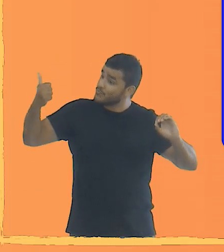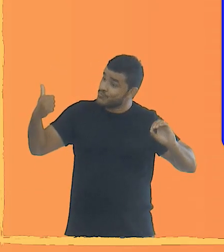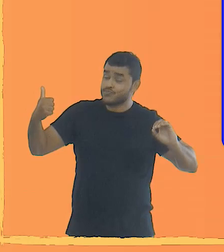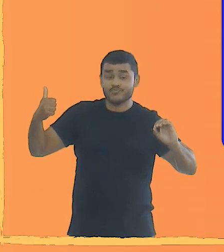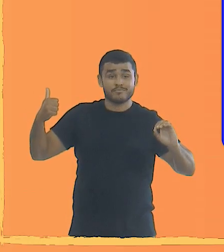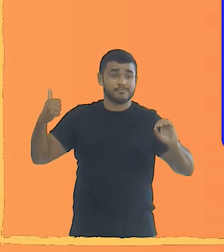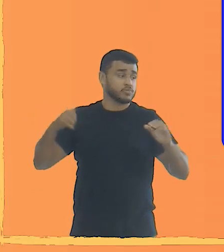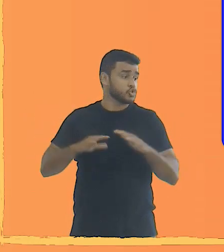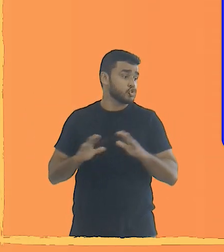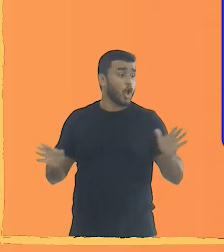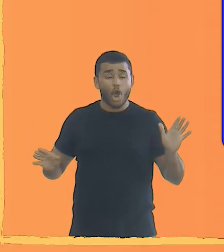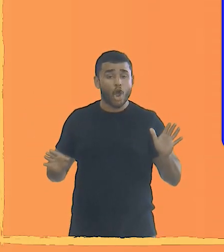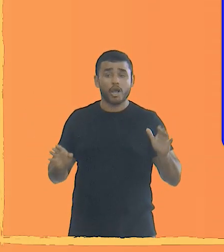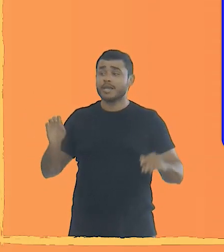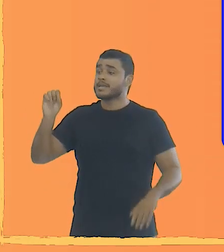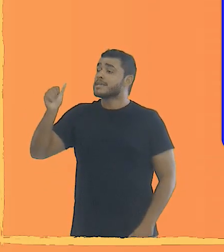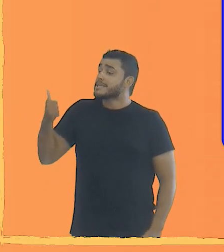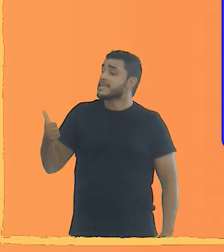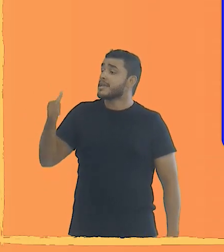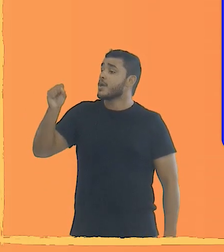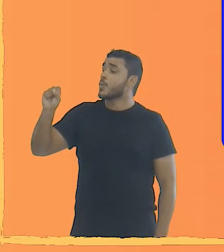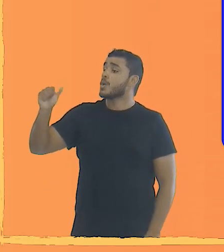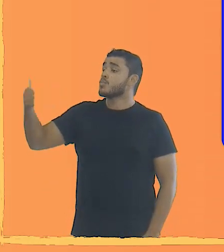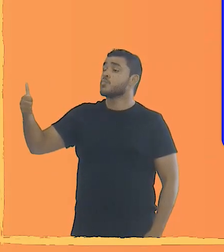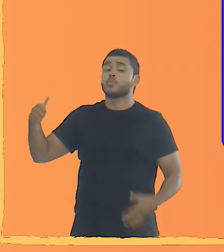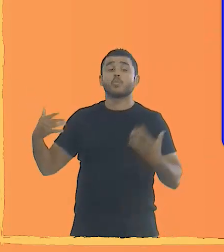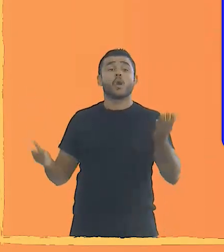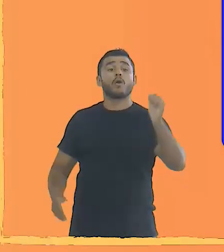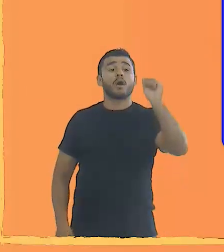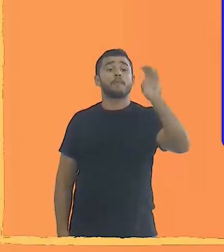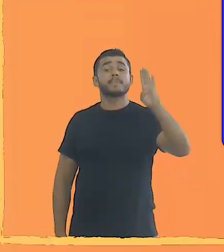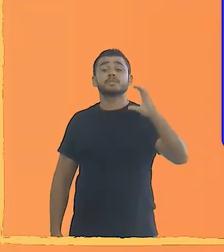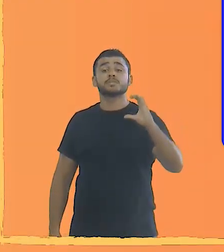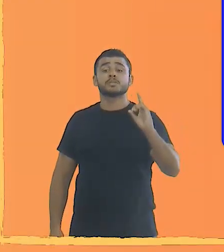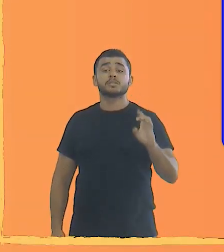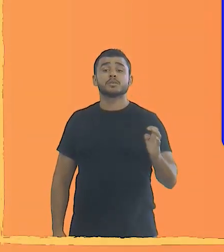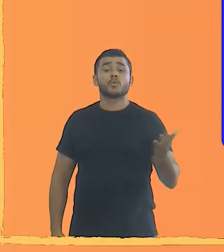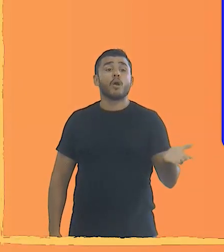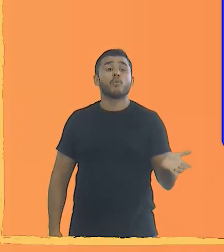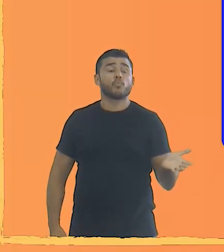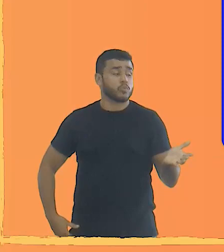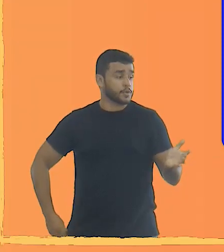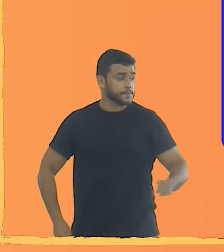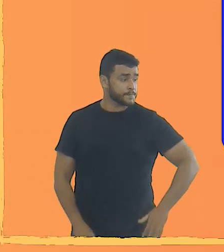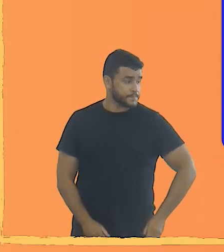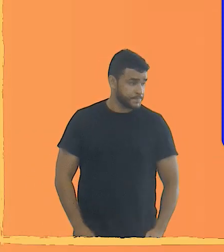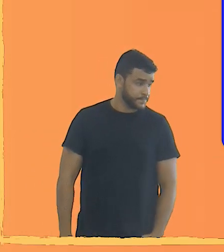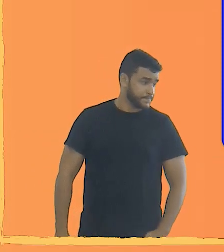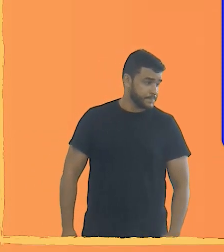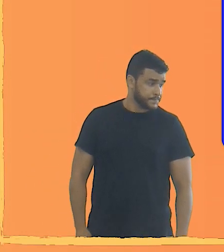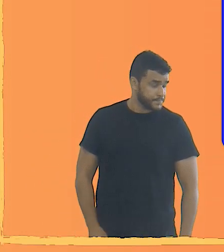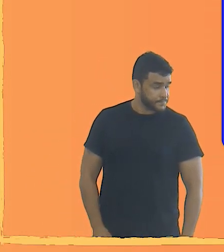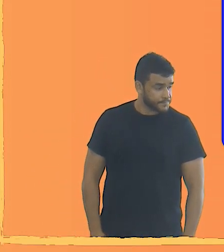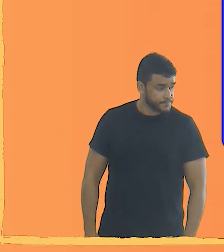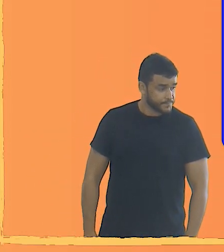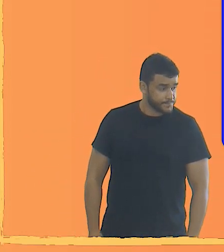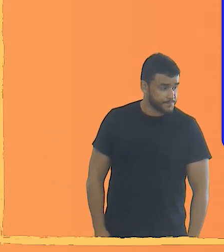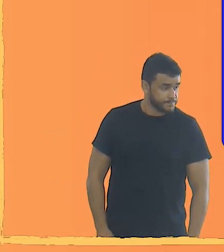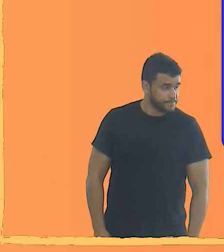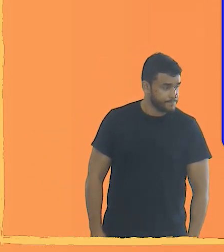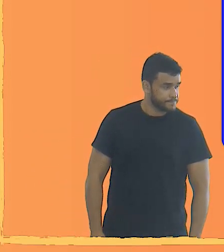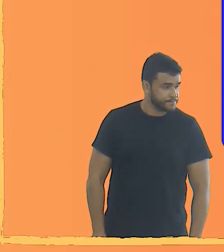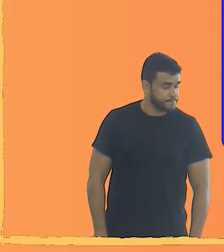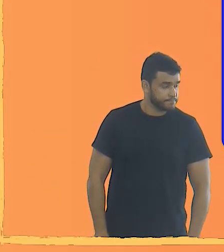181. Basta ter um cliente a mais do que a quantidade de possibilidades. Não é isso? Então, ó, número mínimo de clientes. E aí a resposta da